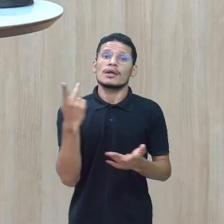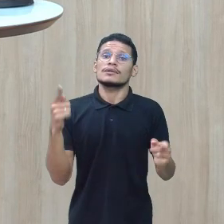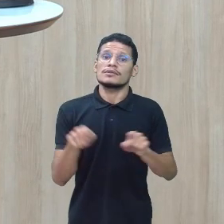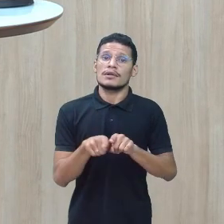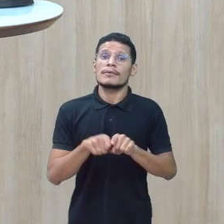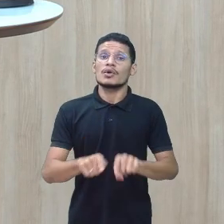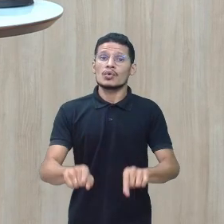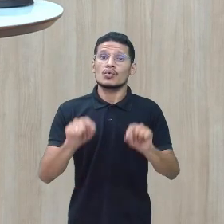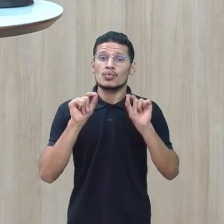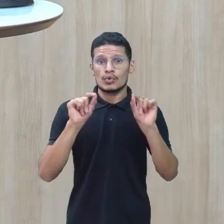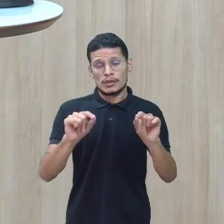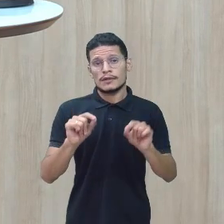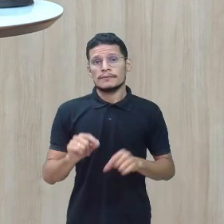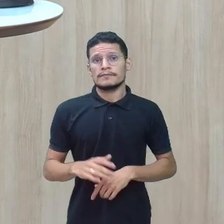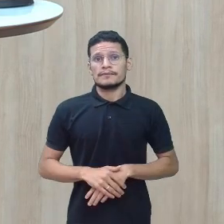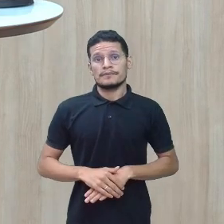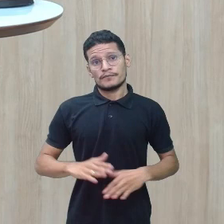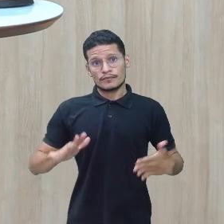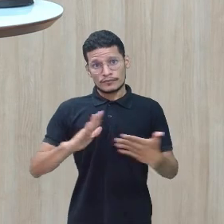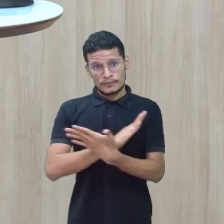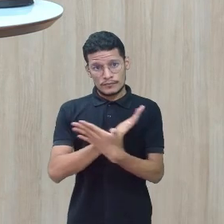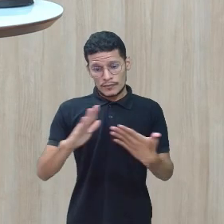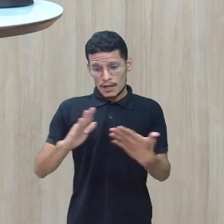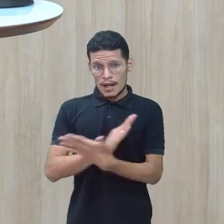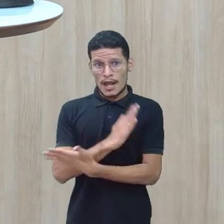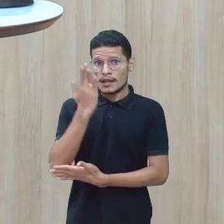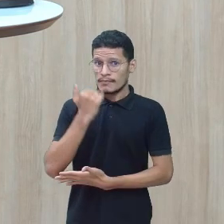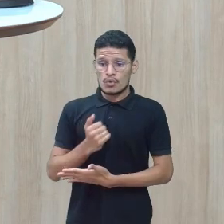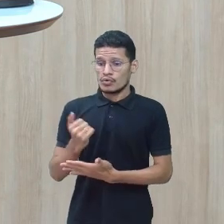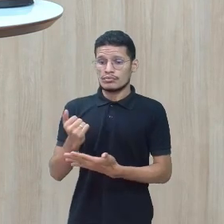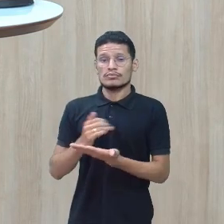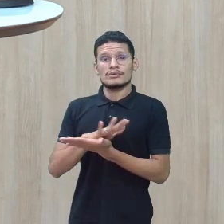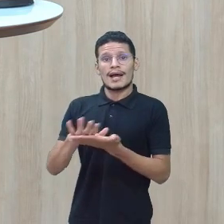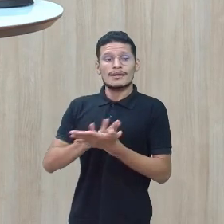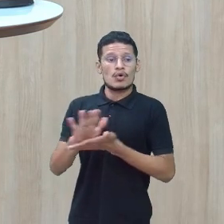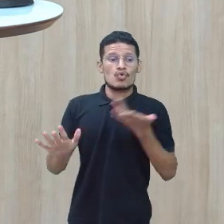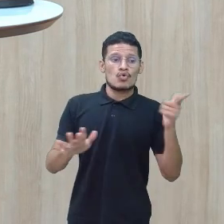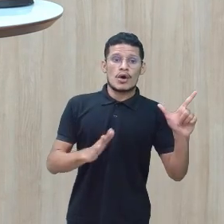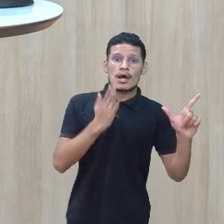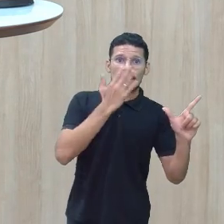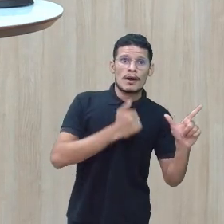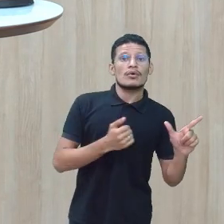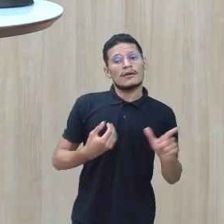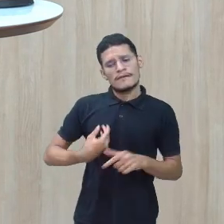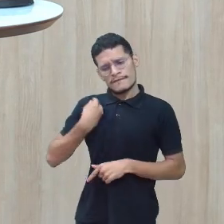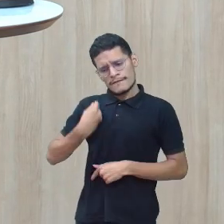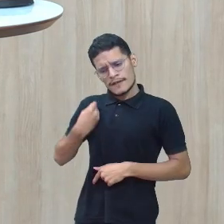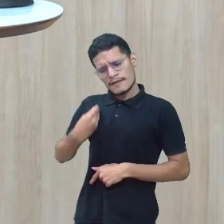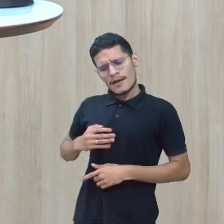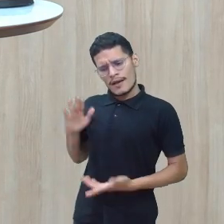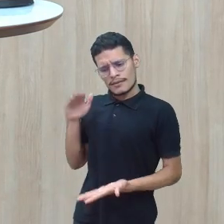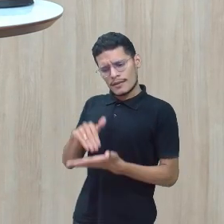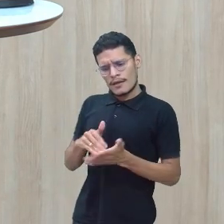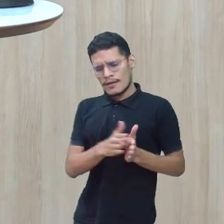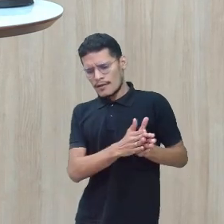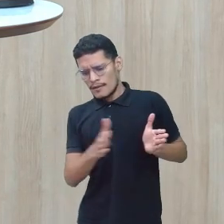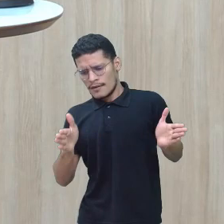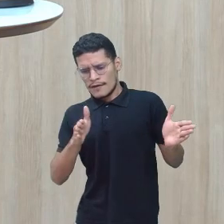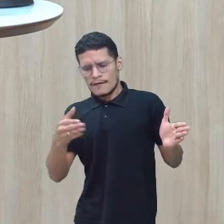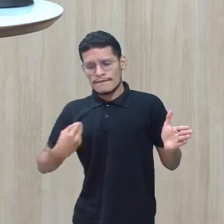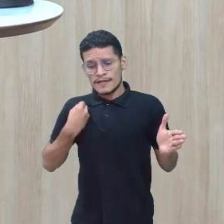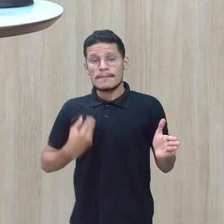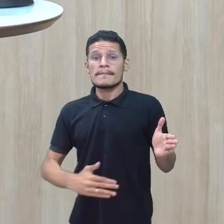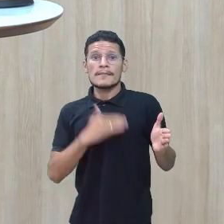animais não serem comidos por outros. Eles ficam no ambiente e vivem até uma etapa da vida. Quando